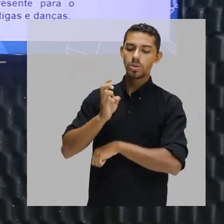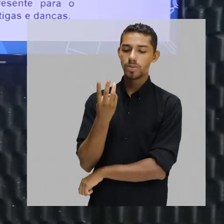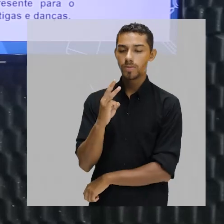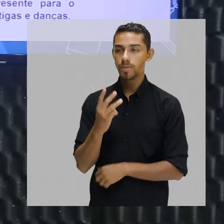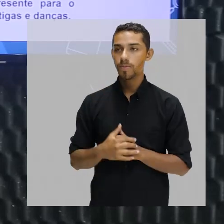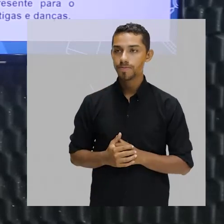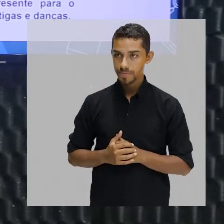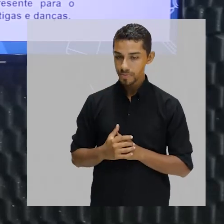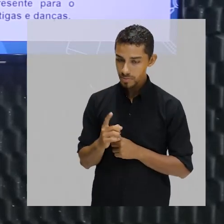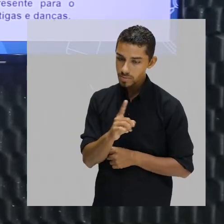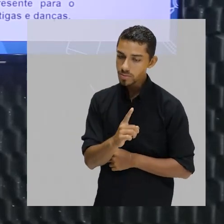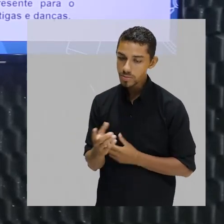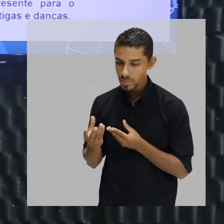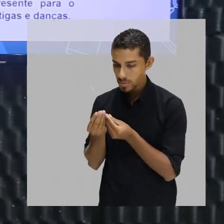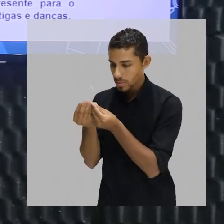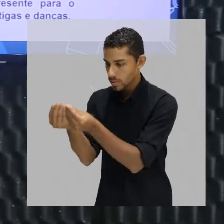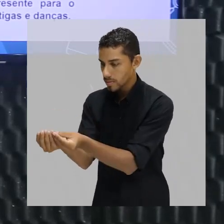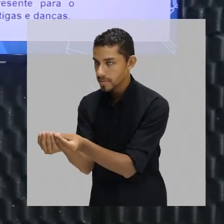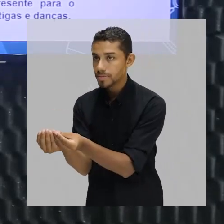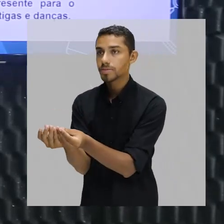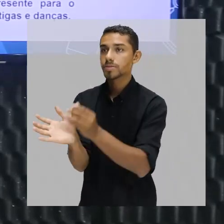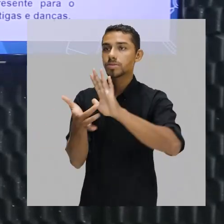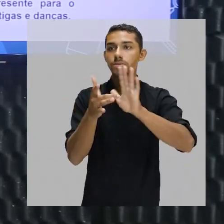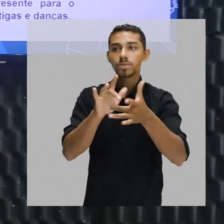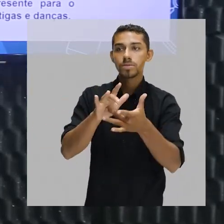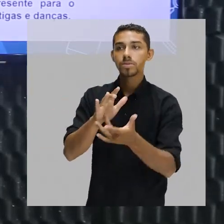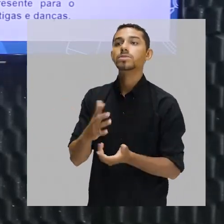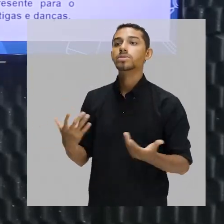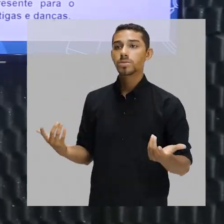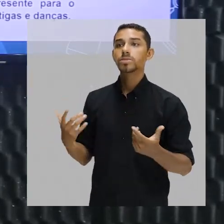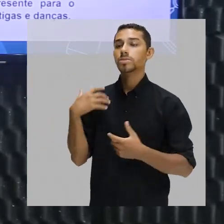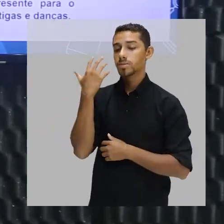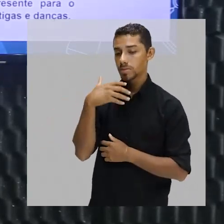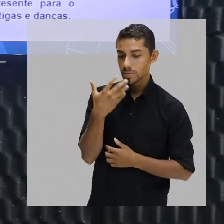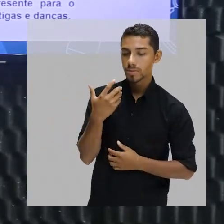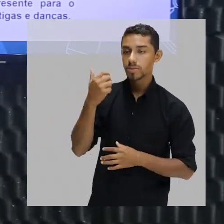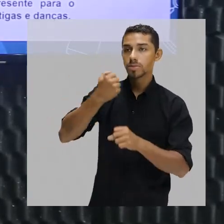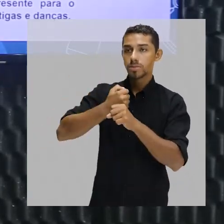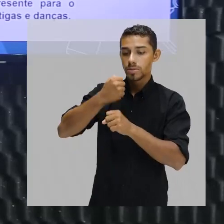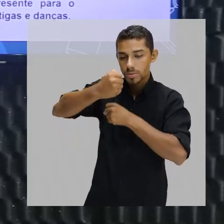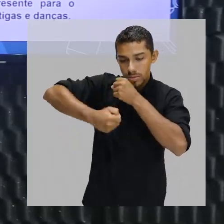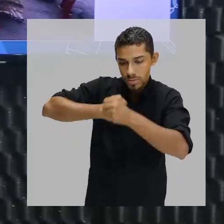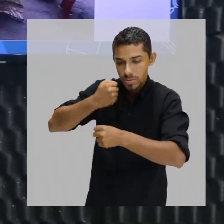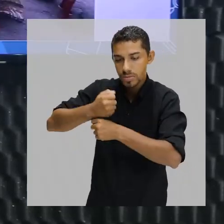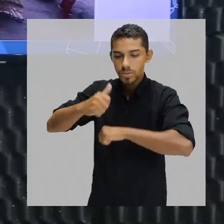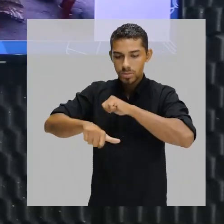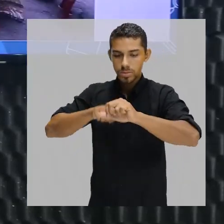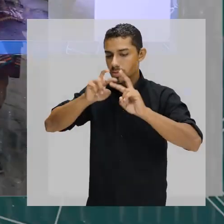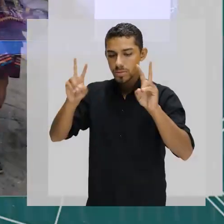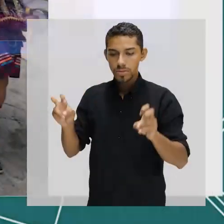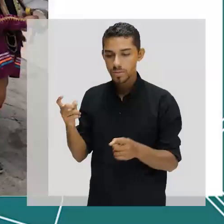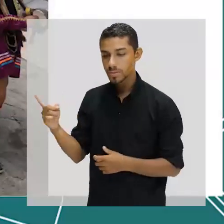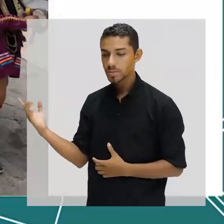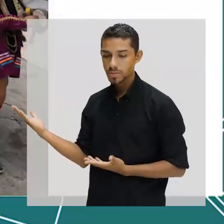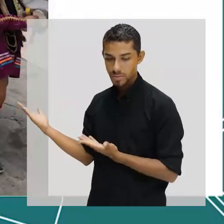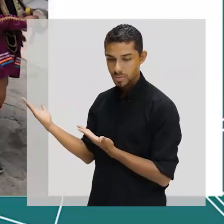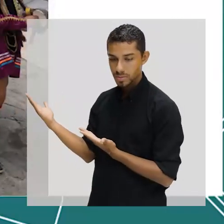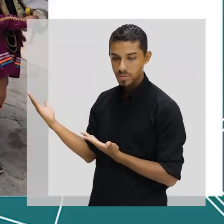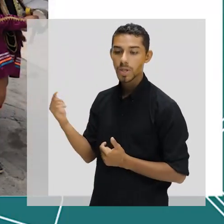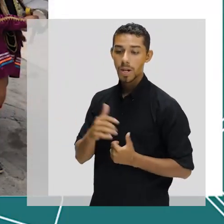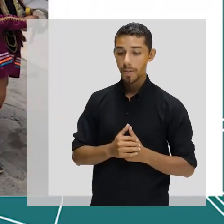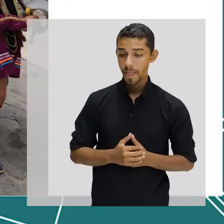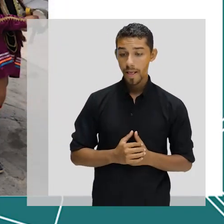Levam presépio como presente para o menino Jesus, finalizando com cantigas e danças, para que no ano seguinte você troque esse sistema. Reisado de Nossa Senhora da